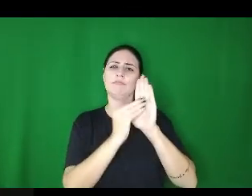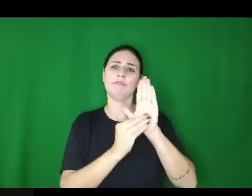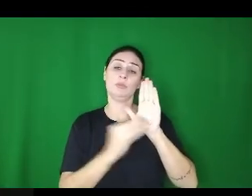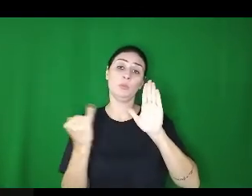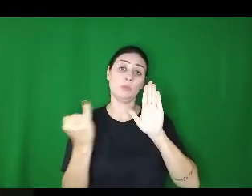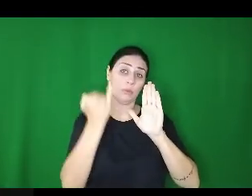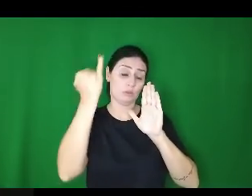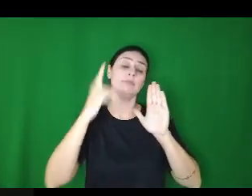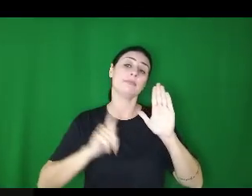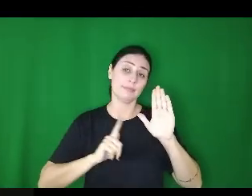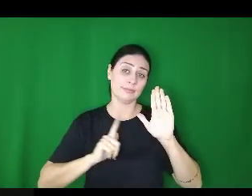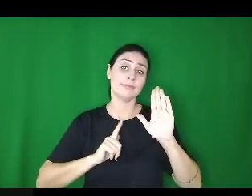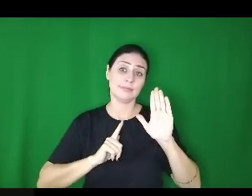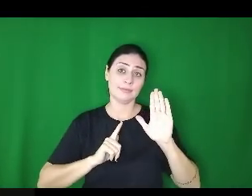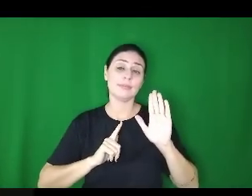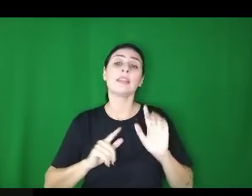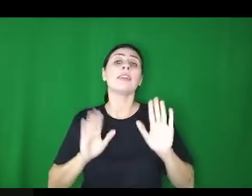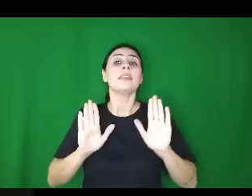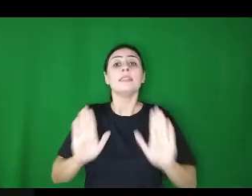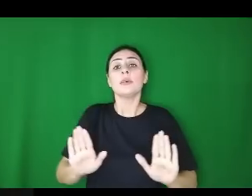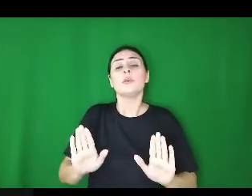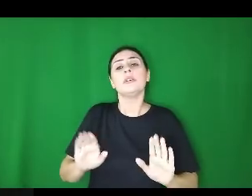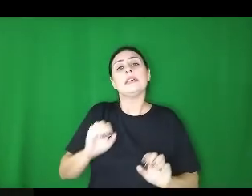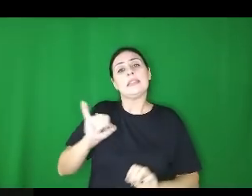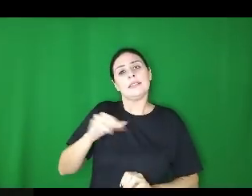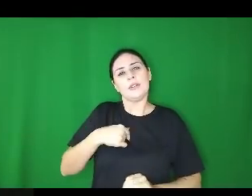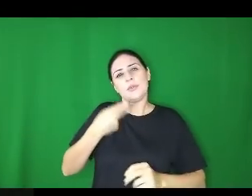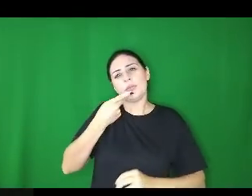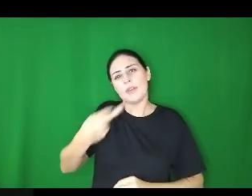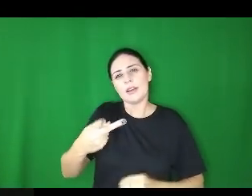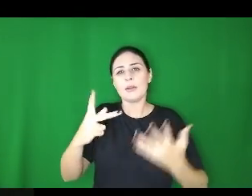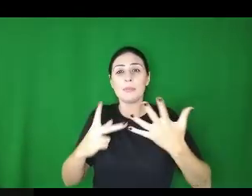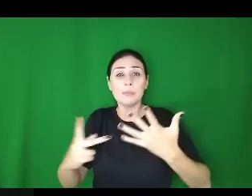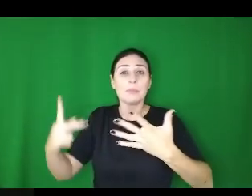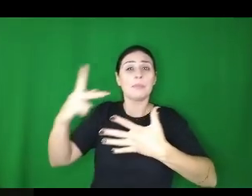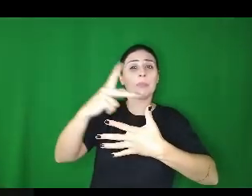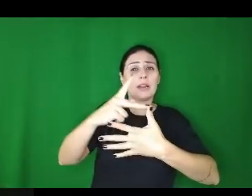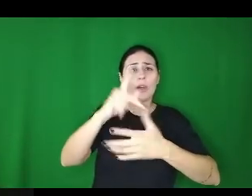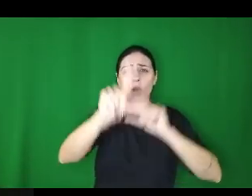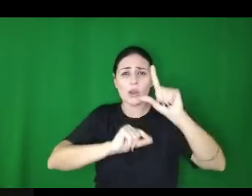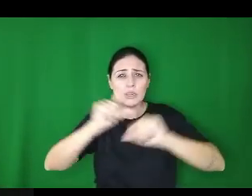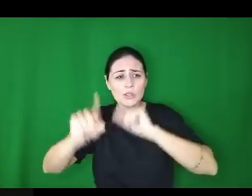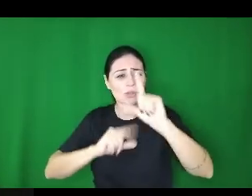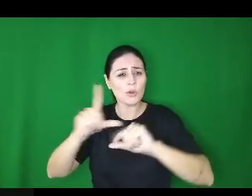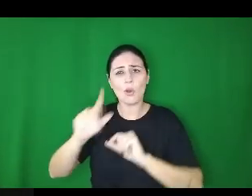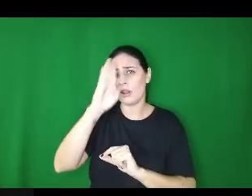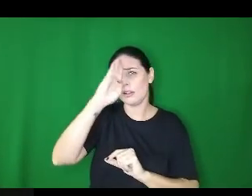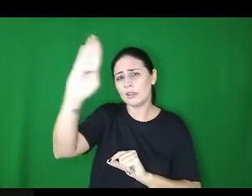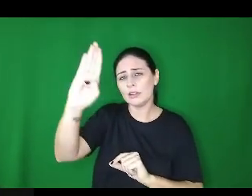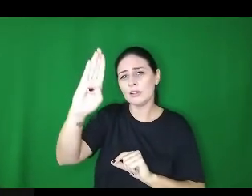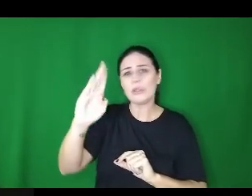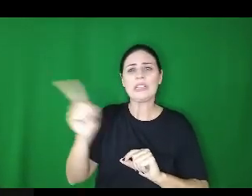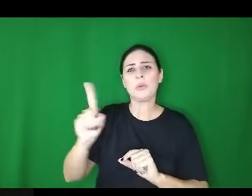tudo isso é importante, mas nesse momento, algumas coisas precisam, não é